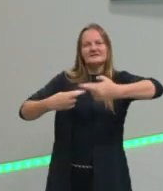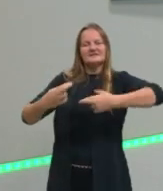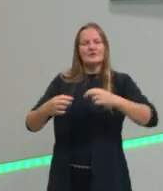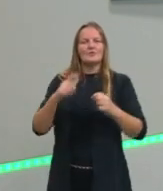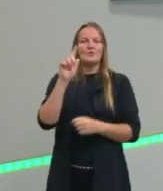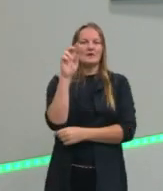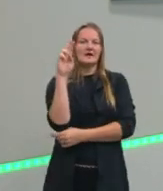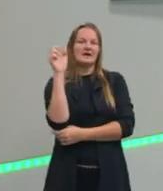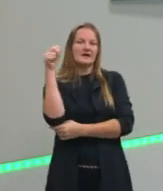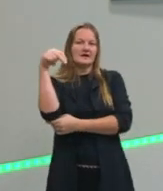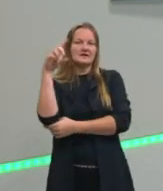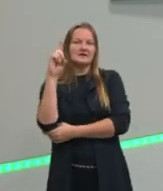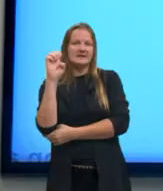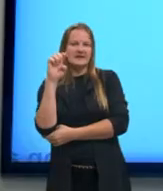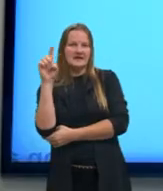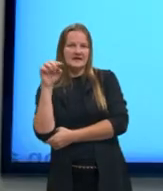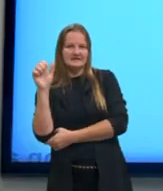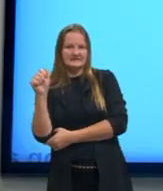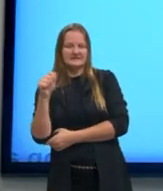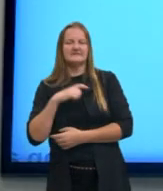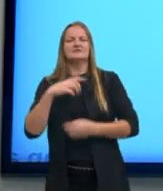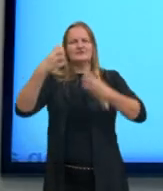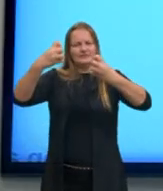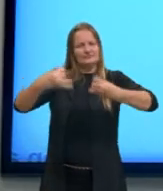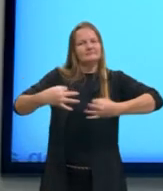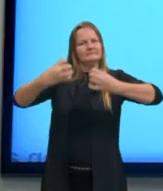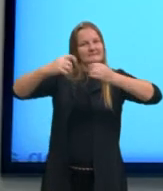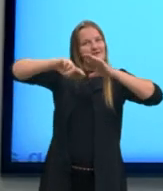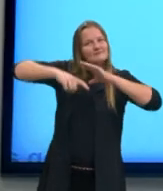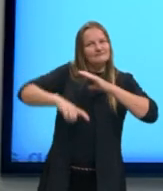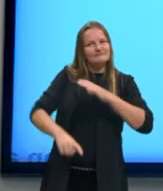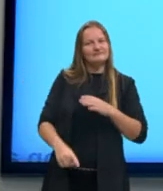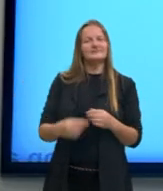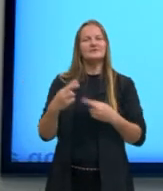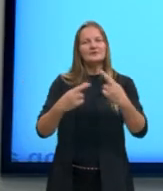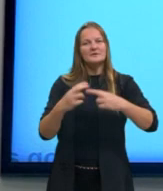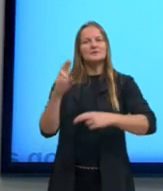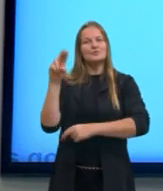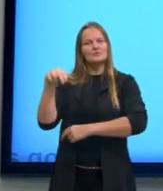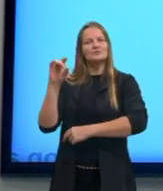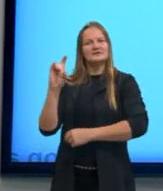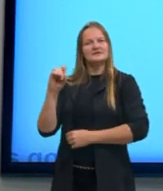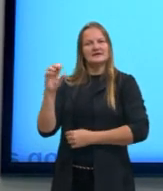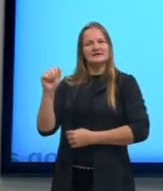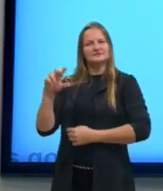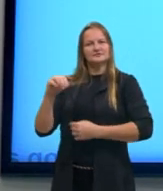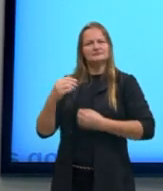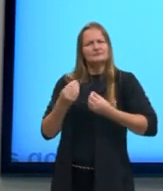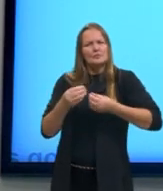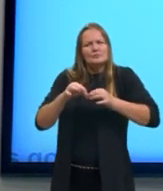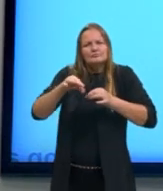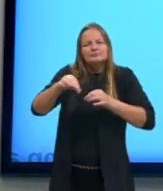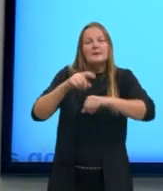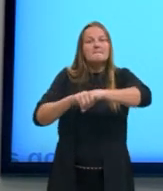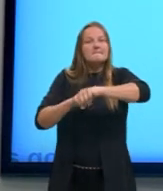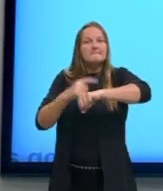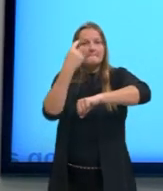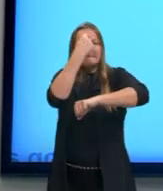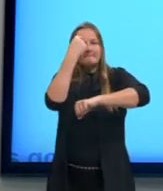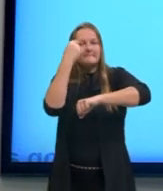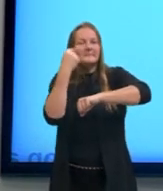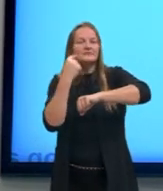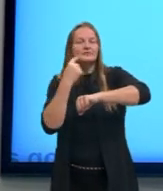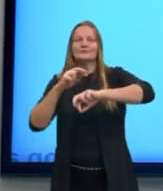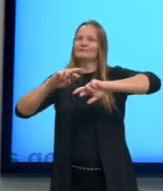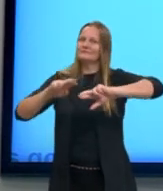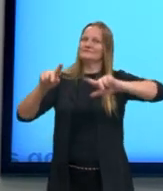a grandeza que a gente vai entender melhor que significa com a unidade de medida tão minutos não é